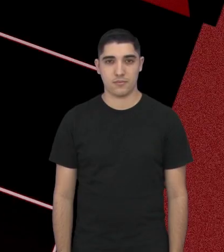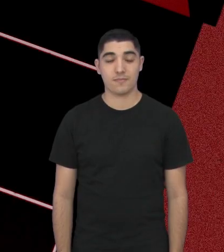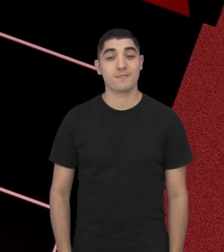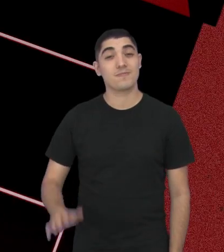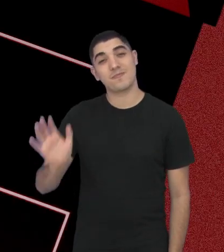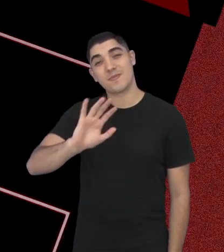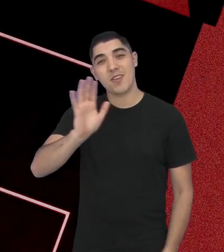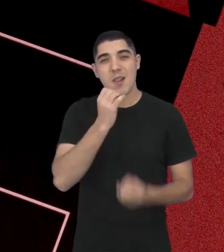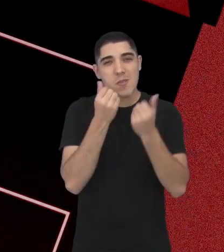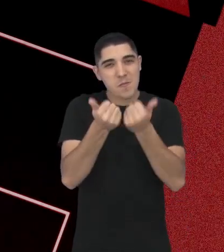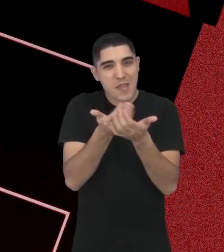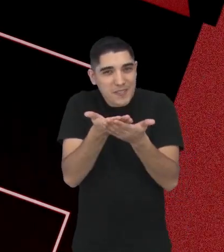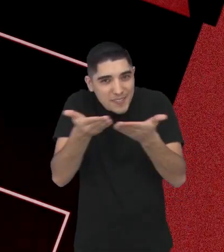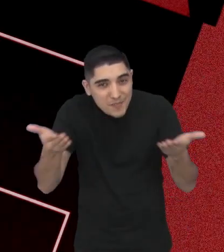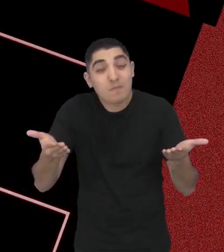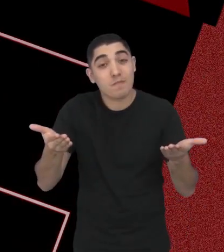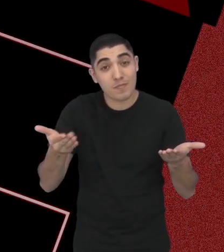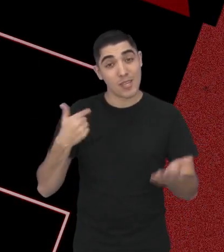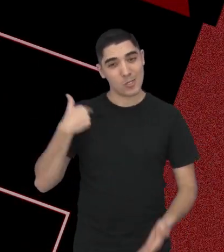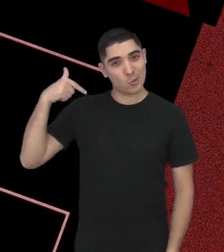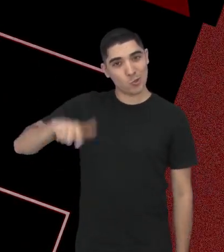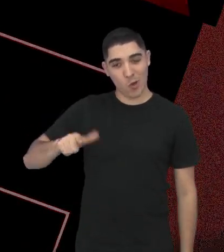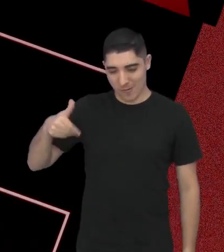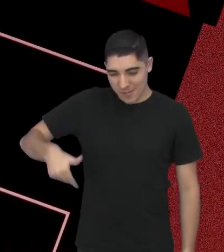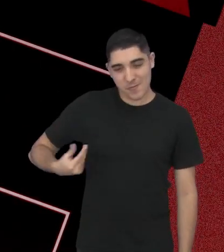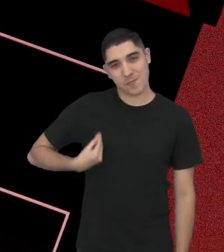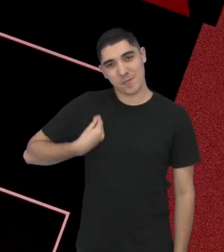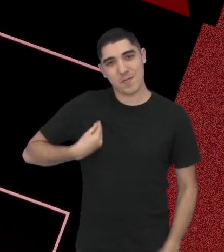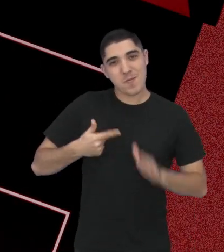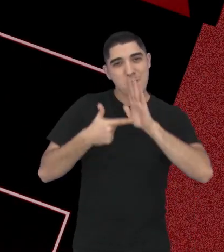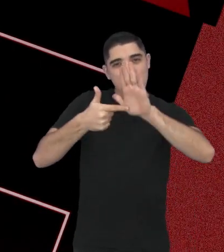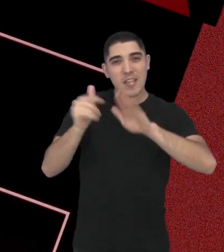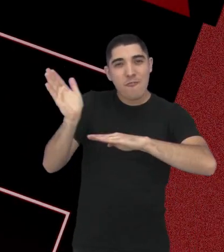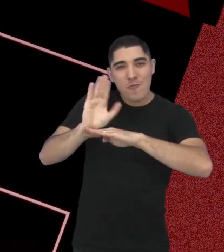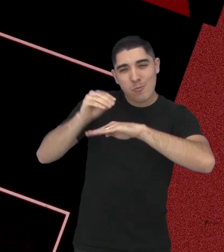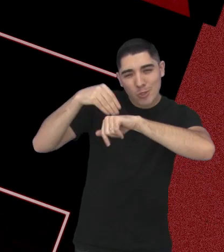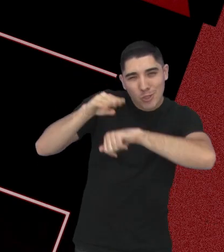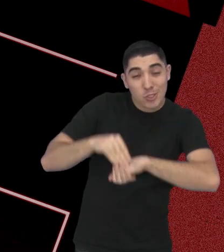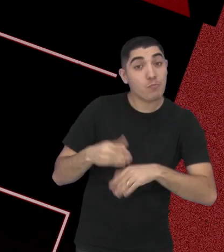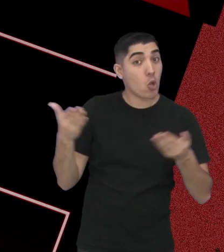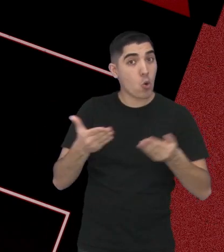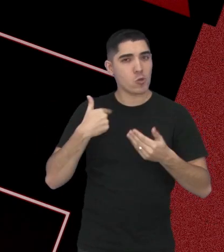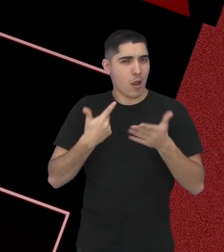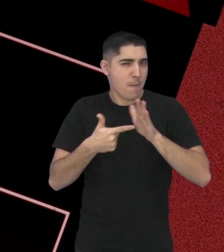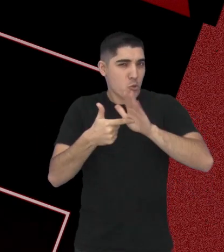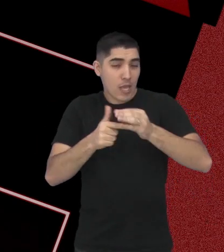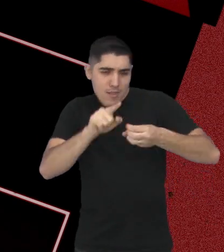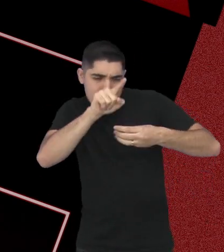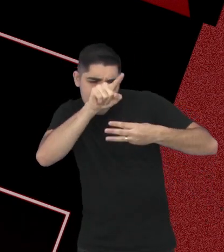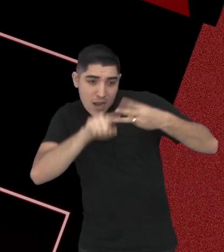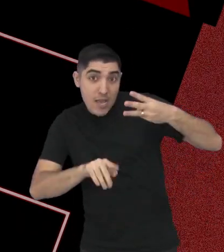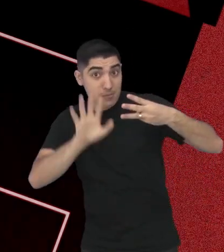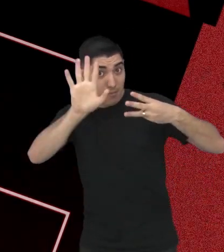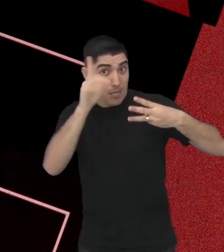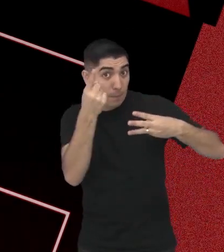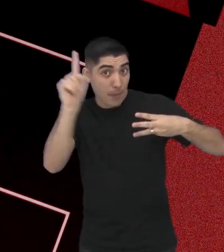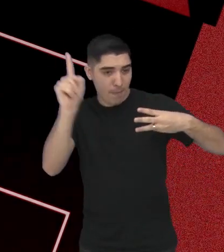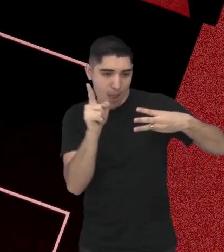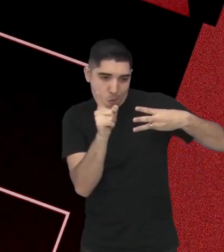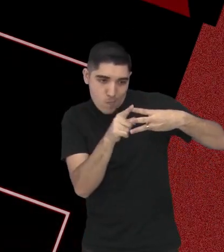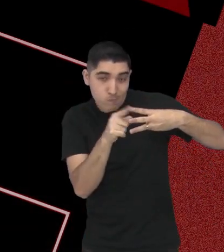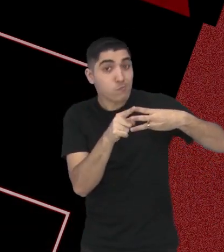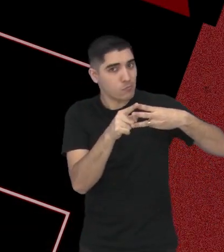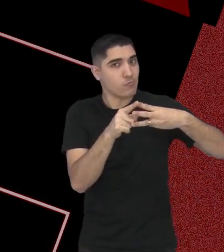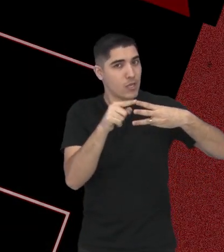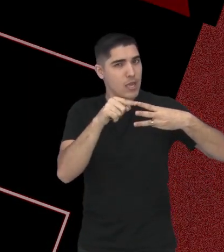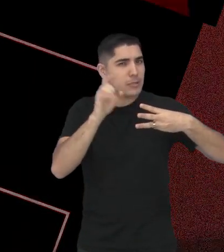E aí, pessoal, tudo bem com vocês? Cá estou eu de novo no Seção Pipoca e hoje eu vou indicar um dos filmes de uma trilogia, mais